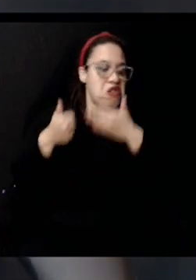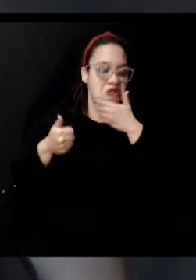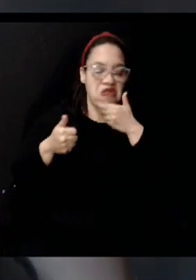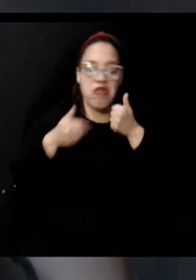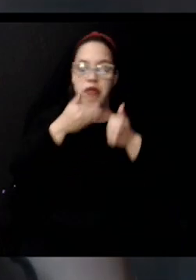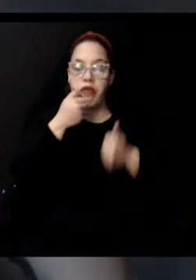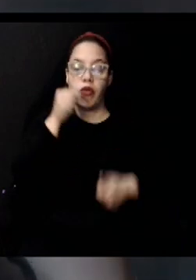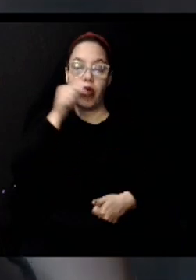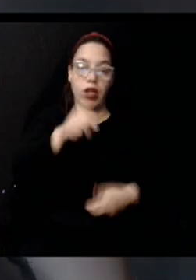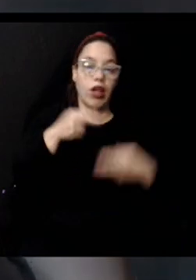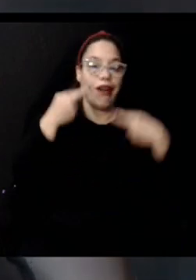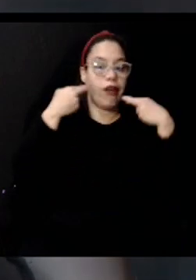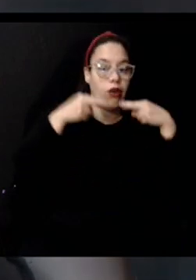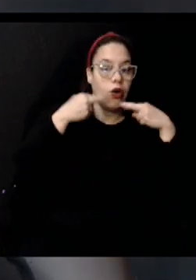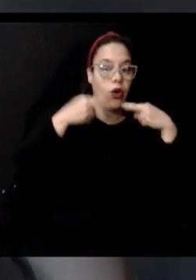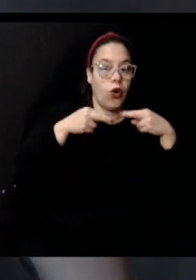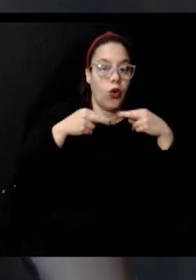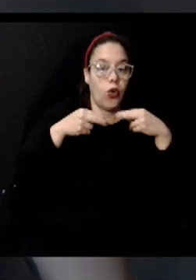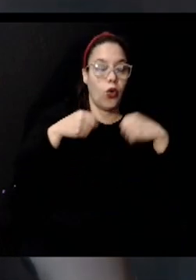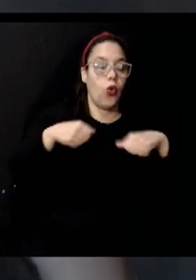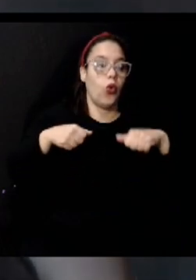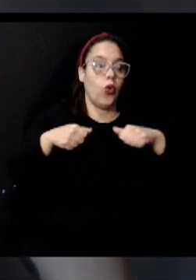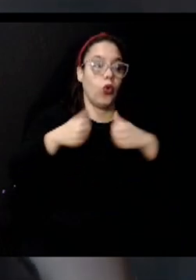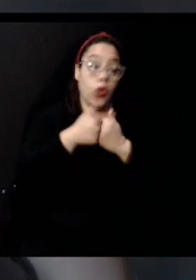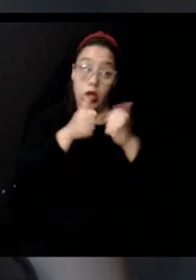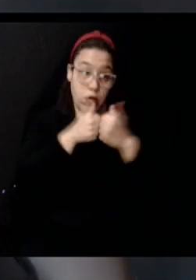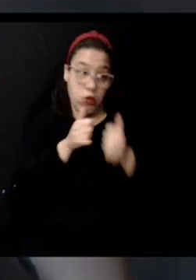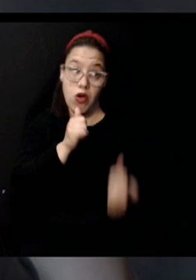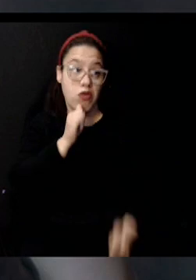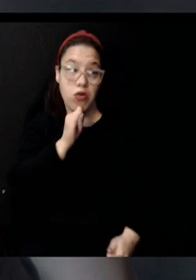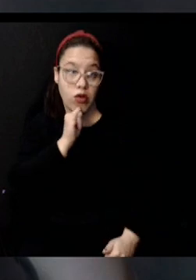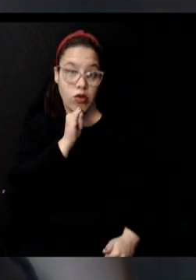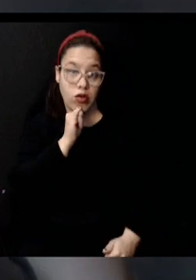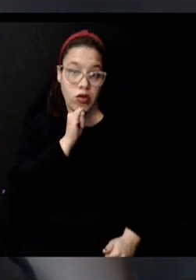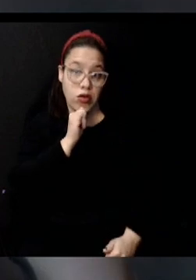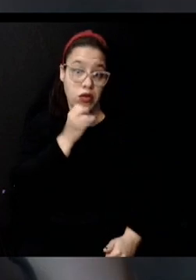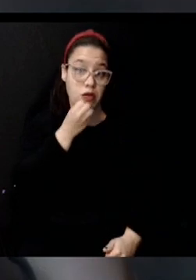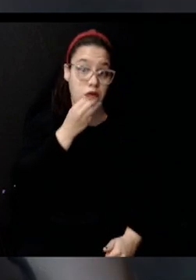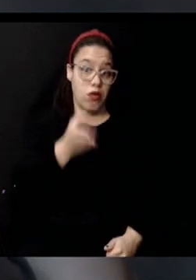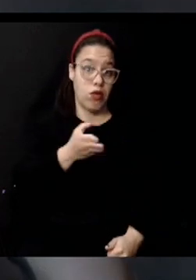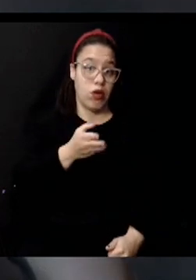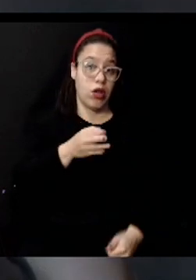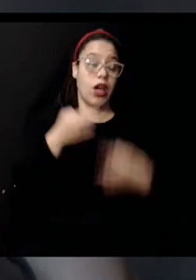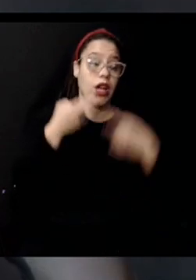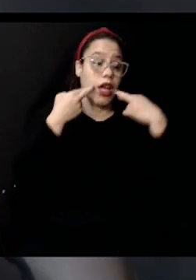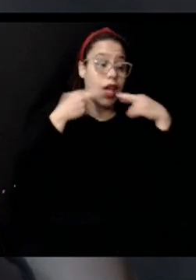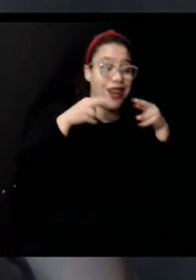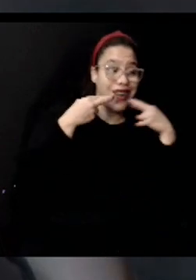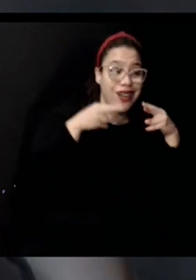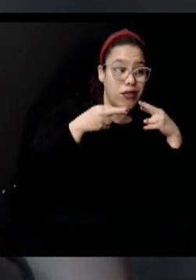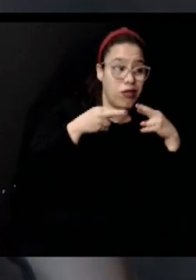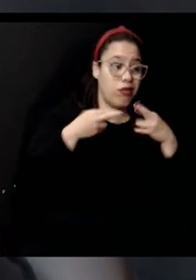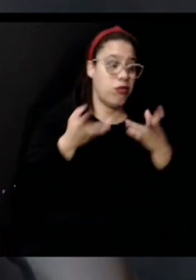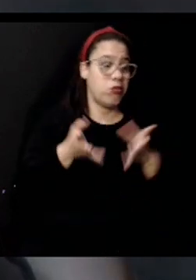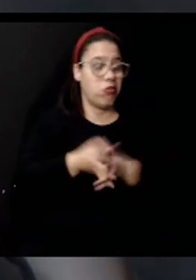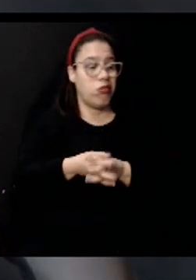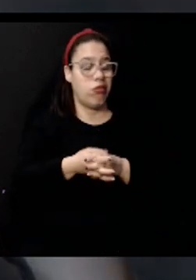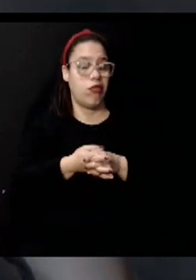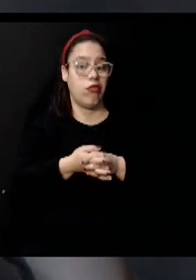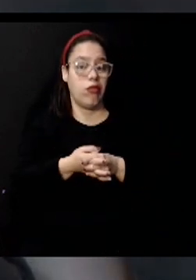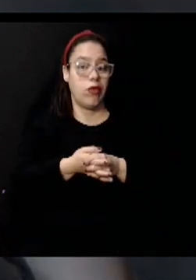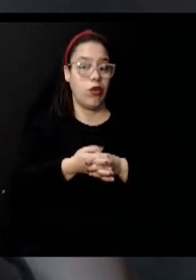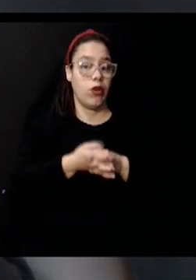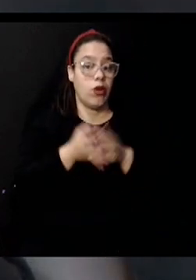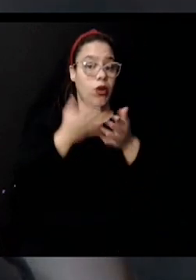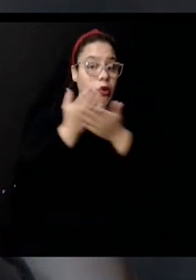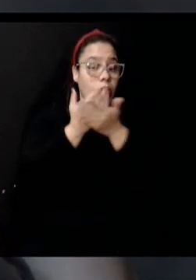do transporte, o transporte não está muito bom, tal, aquela reclamação ela vai ser estudada, ela vai